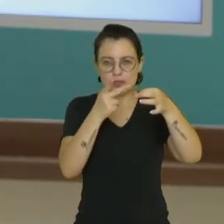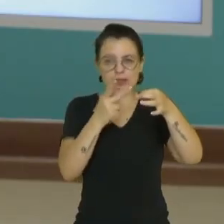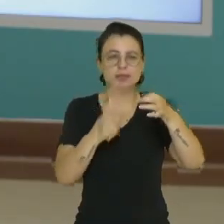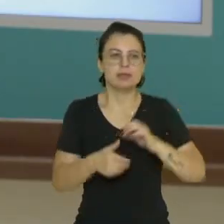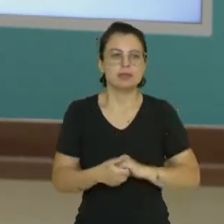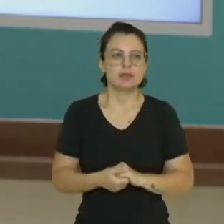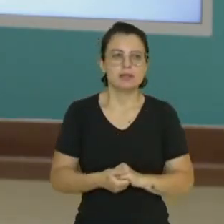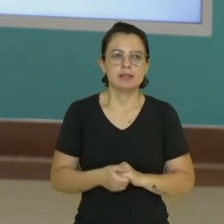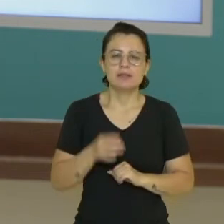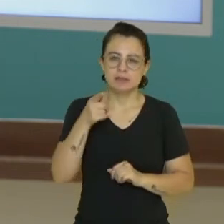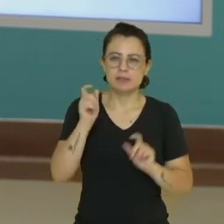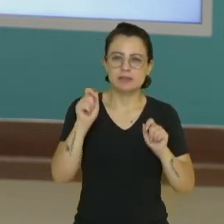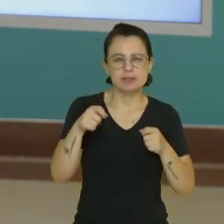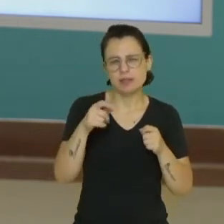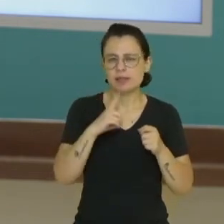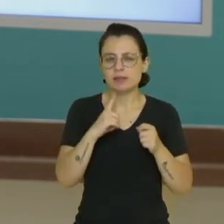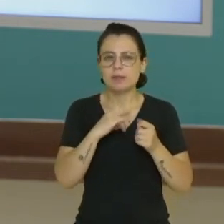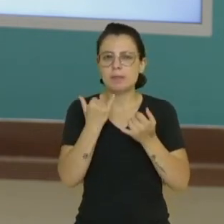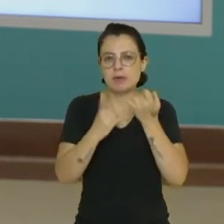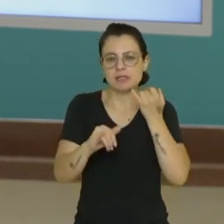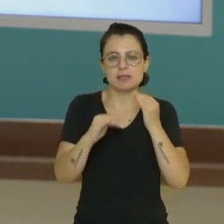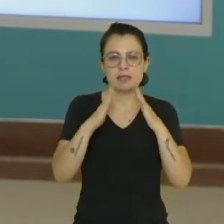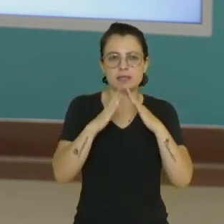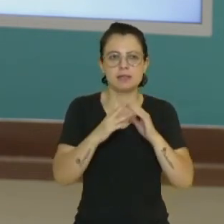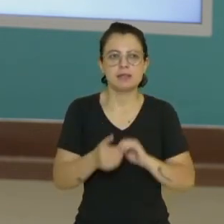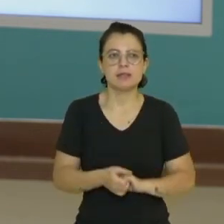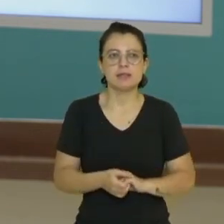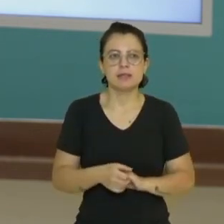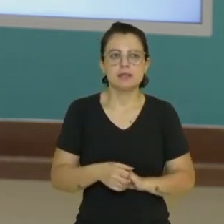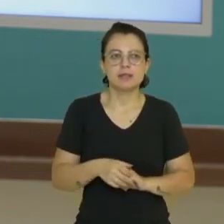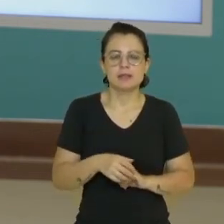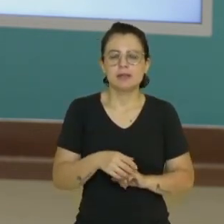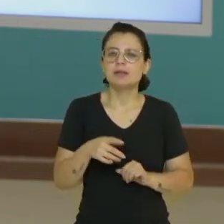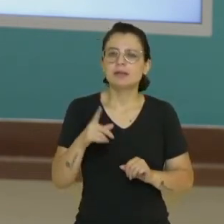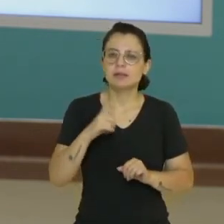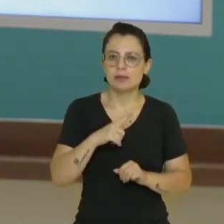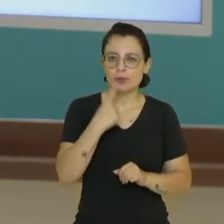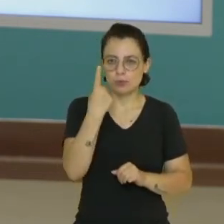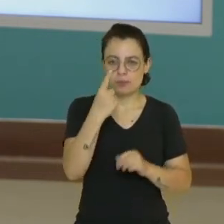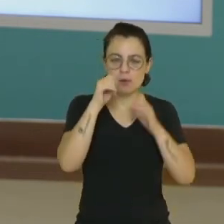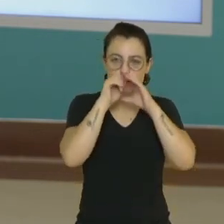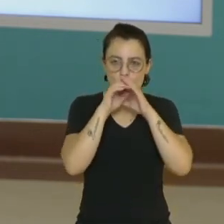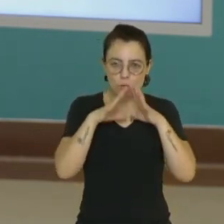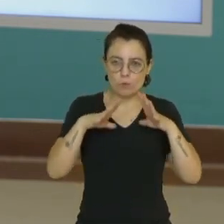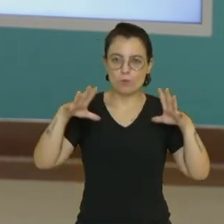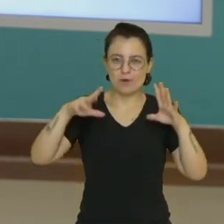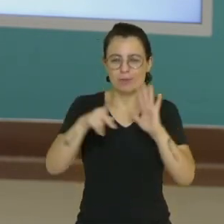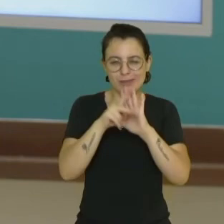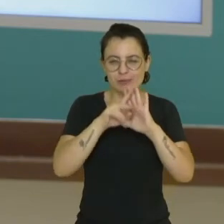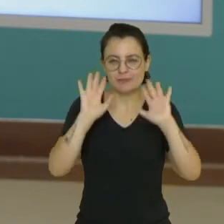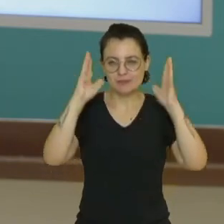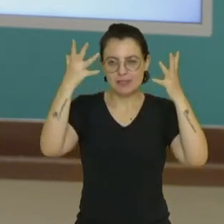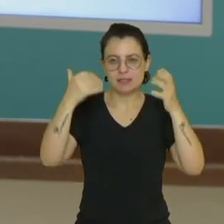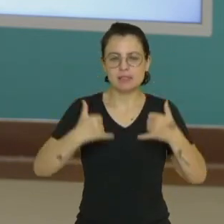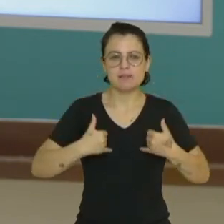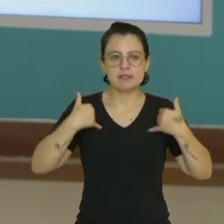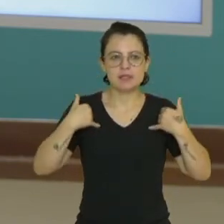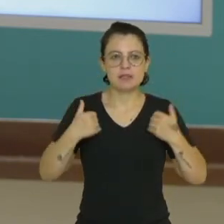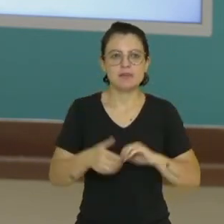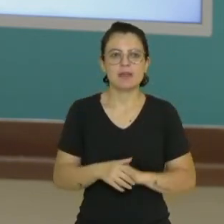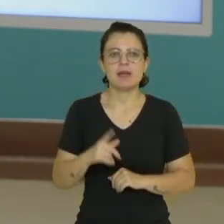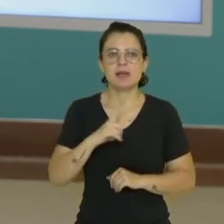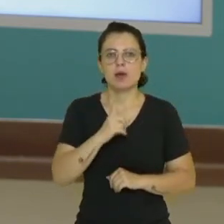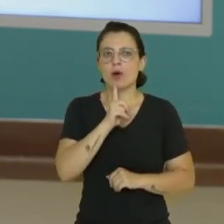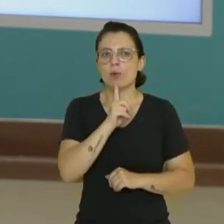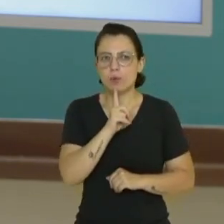algum objeto parecido em casa. Uma bexiga, essas bexigas que nós utilizamos em festa de aniversário. Uma